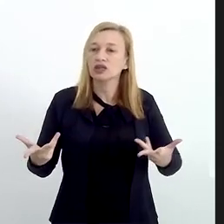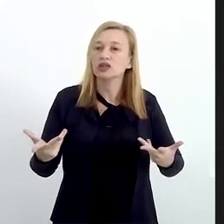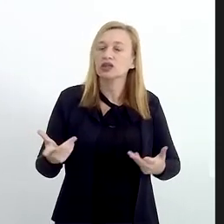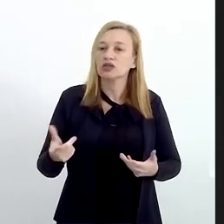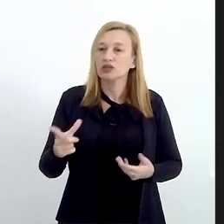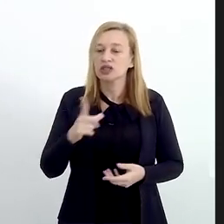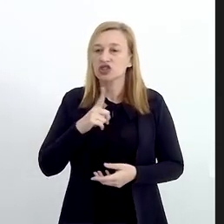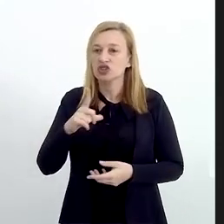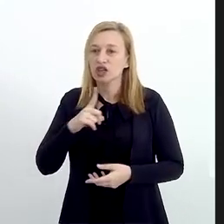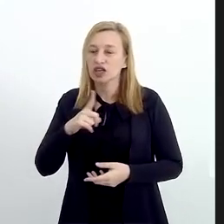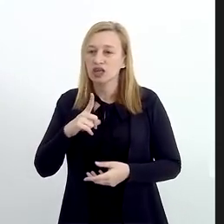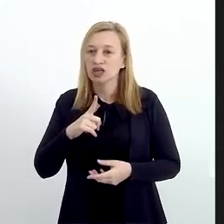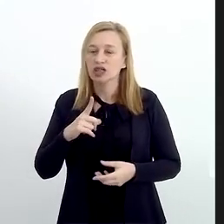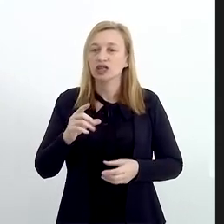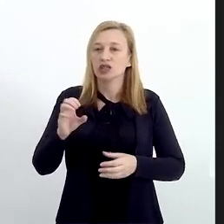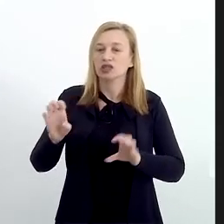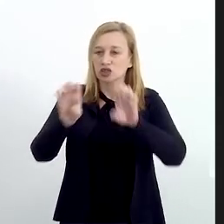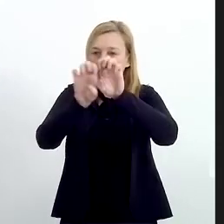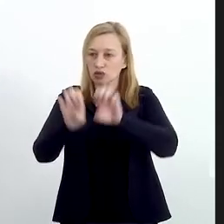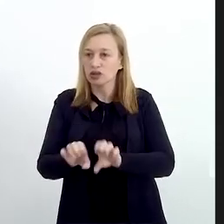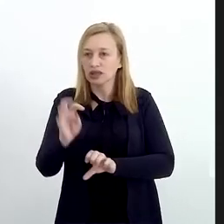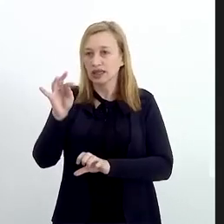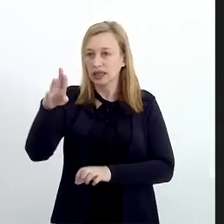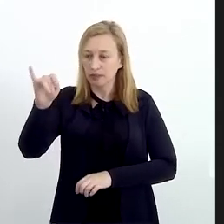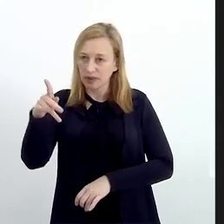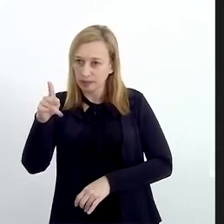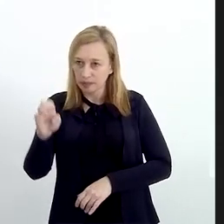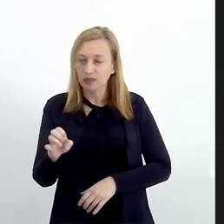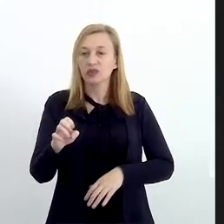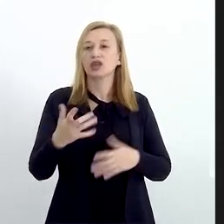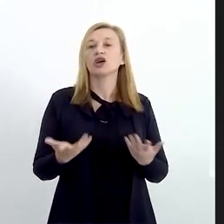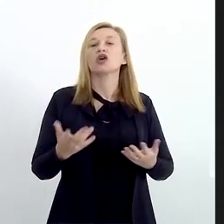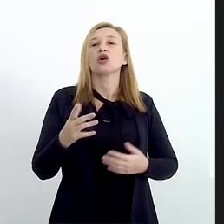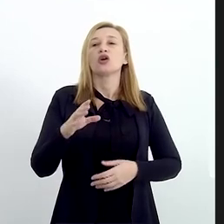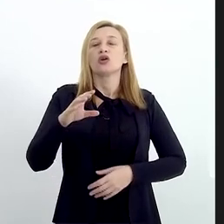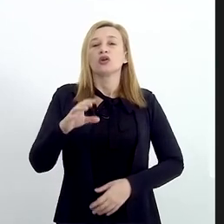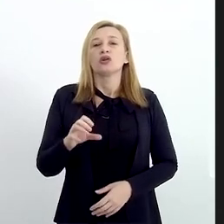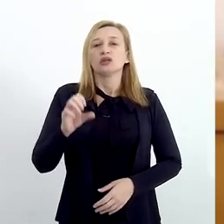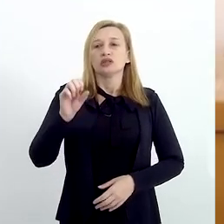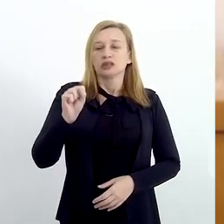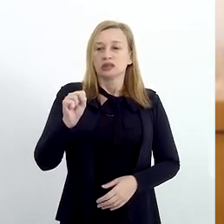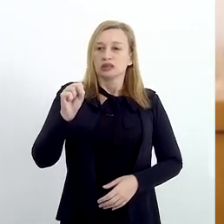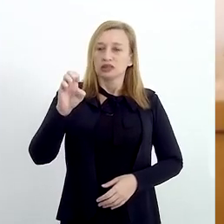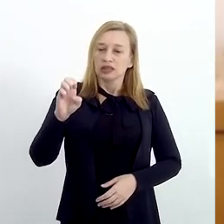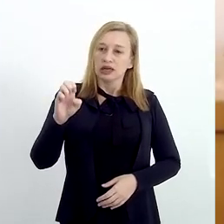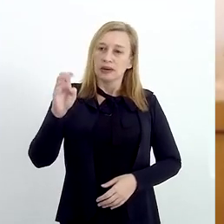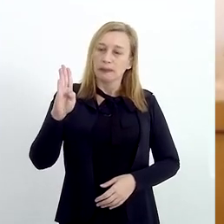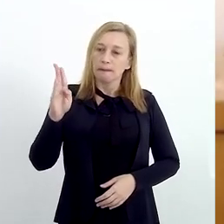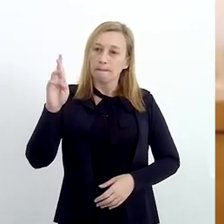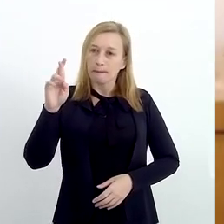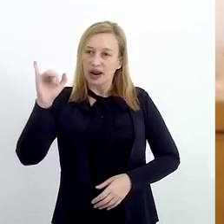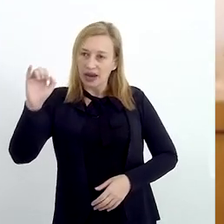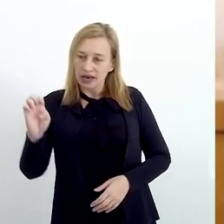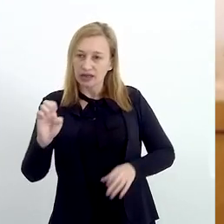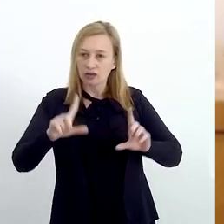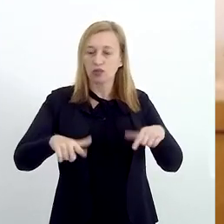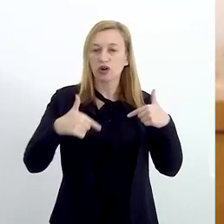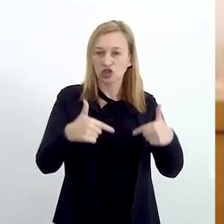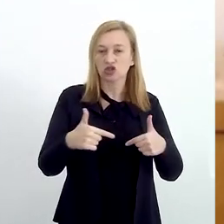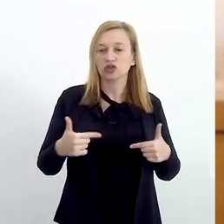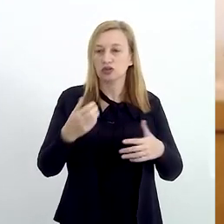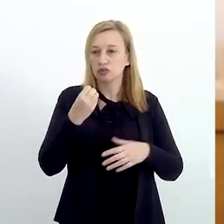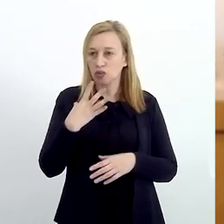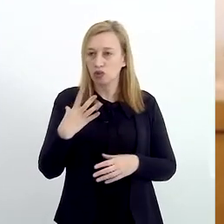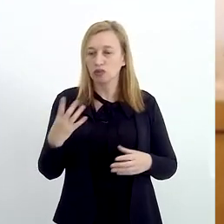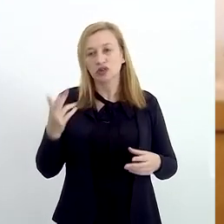benefícios dos bronies vocês tão terno na estruturação desse dessa descartável e o SEBRAE impacta tem tido uma